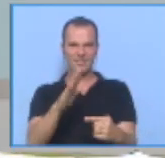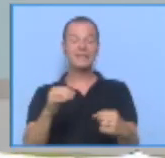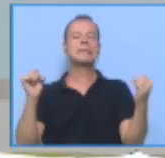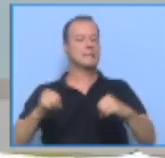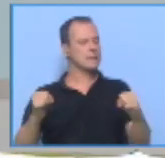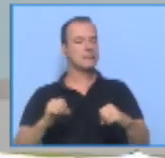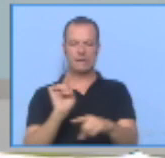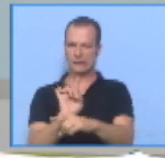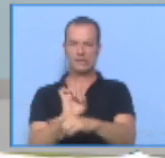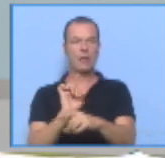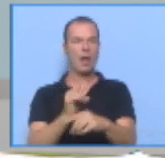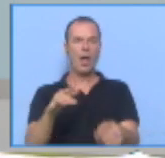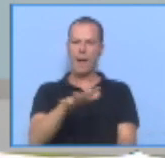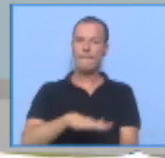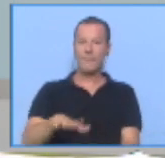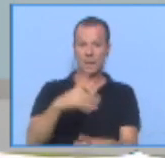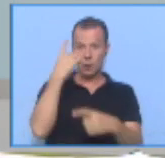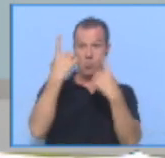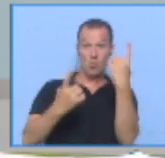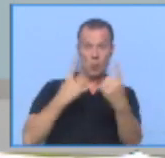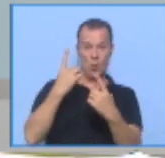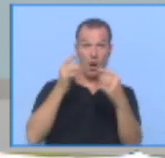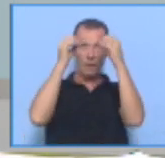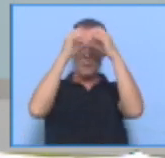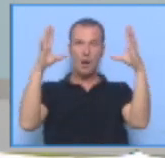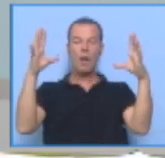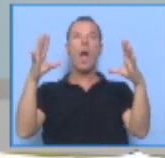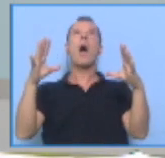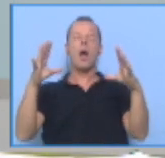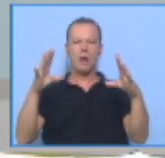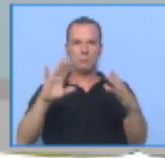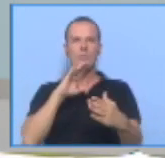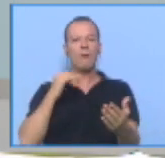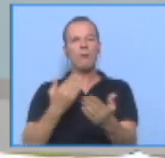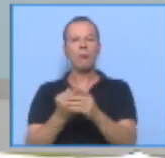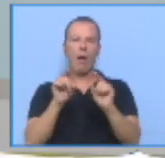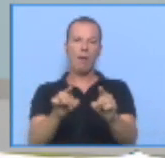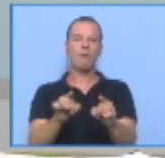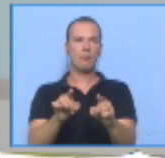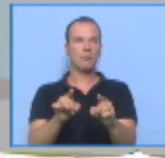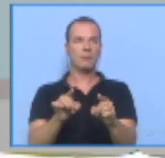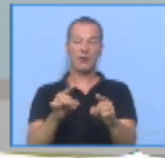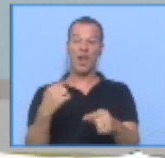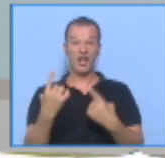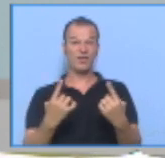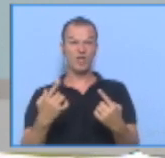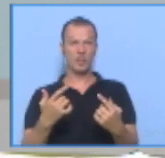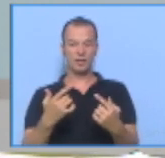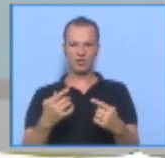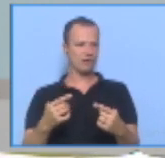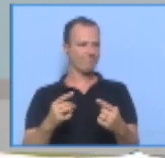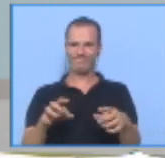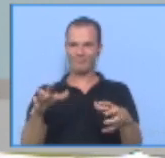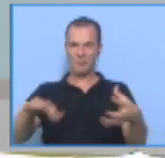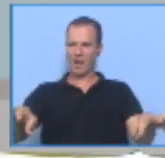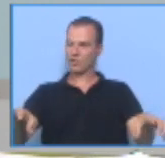outros, ou seja, há momentos de discernimento, e esses momentos de discernimento poderá provocar, e certamente provocará, que fiquemos às vezes em lados diferentes, não